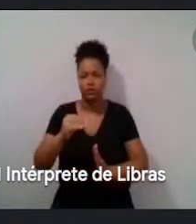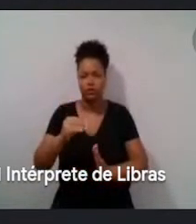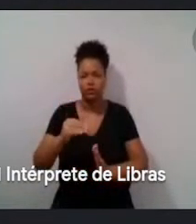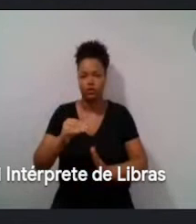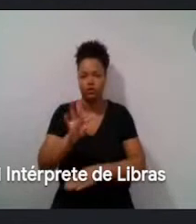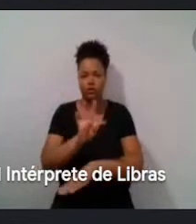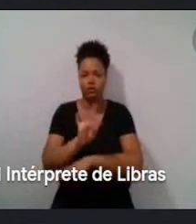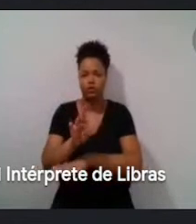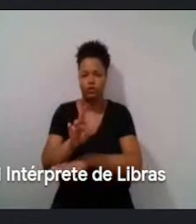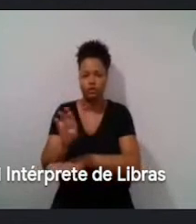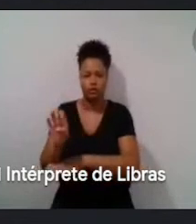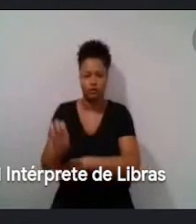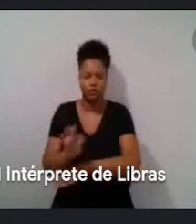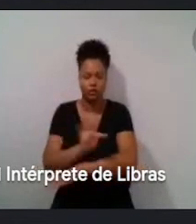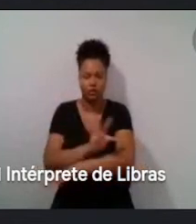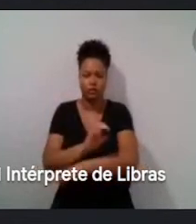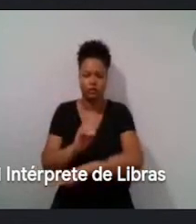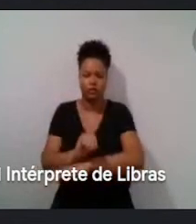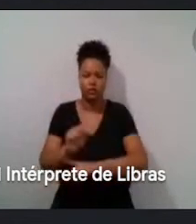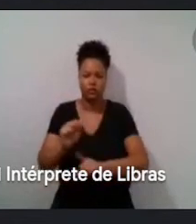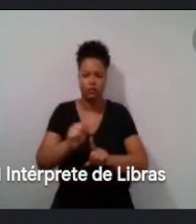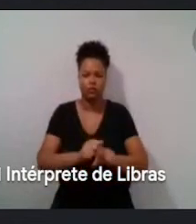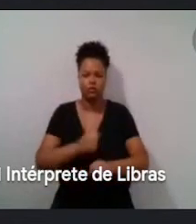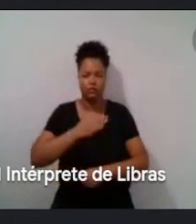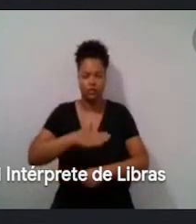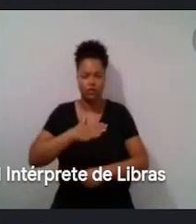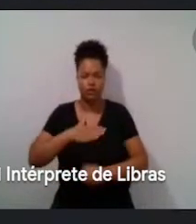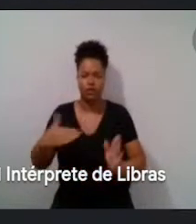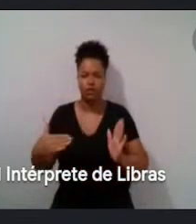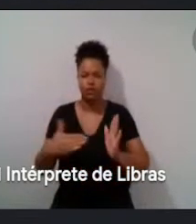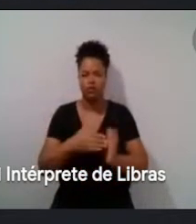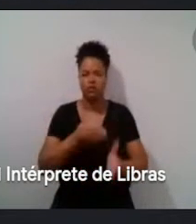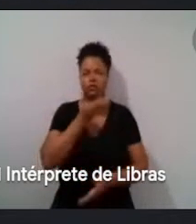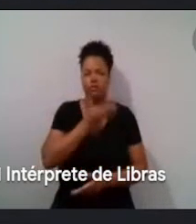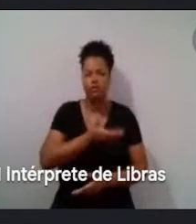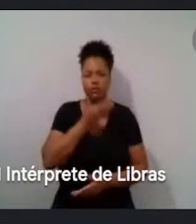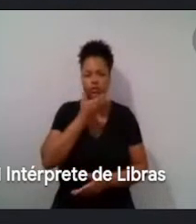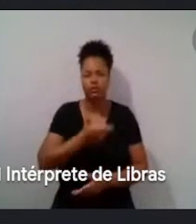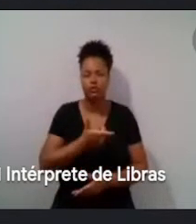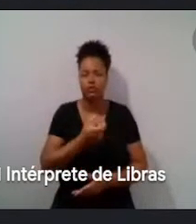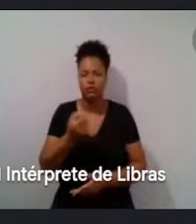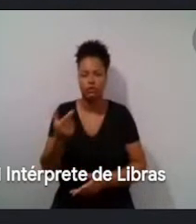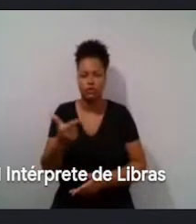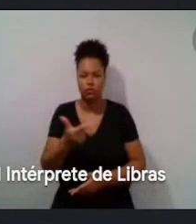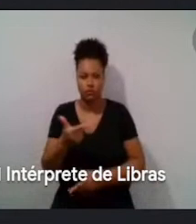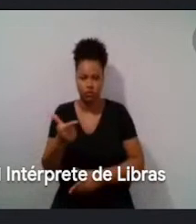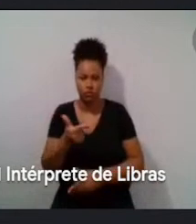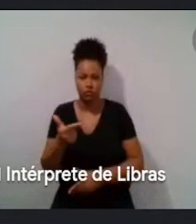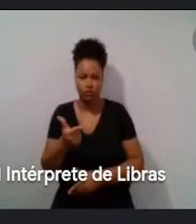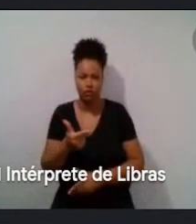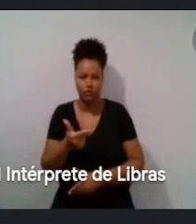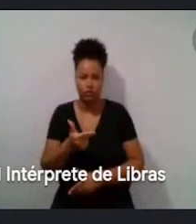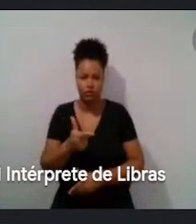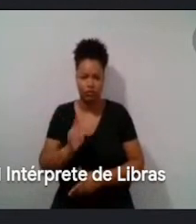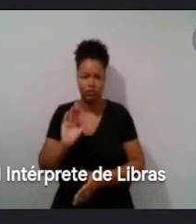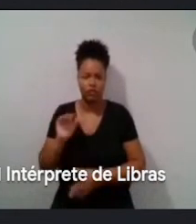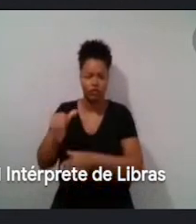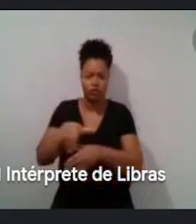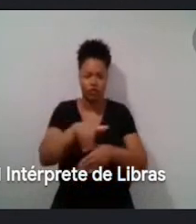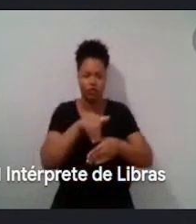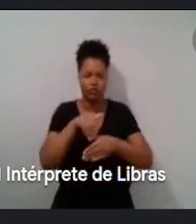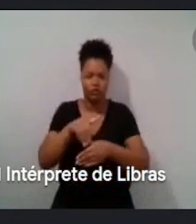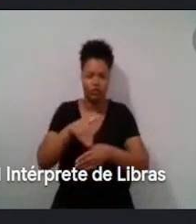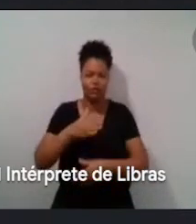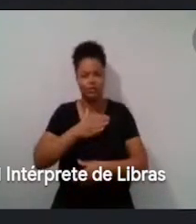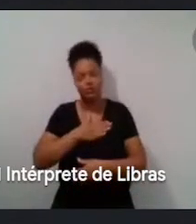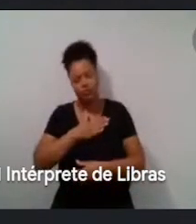Regional Eleitoral do Tocantins para os meses de agosto a dezembro de 2022, nos termos do voto, do meu voto,